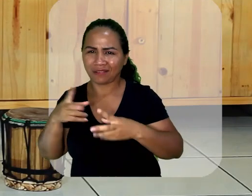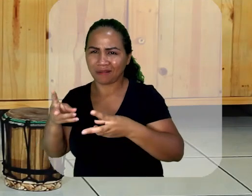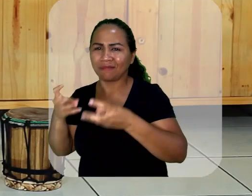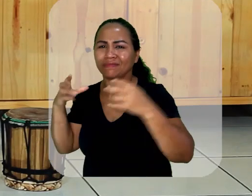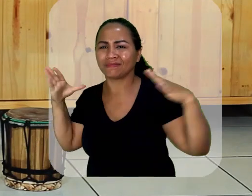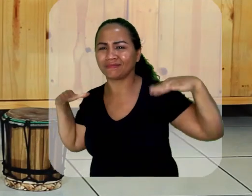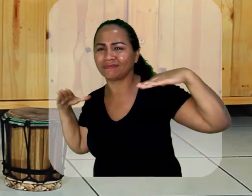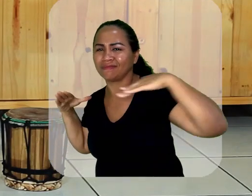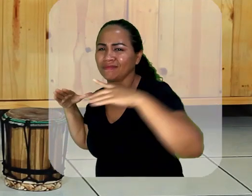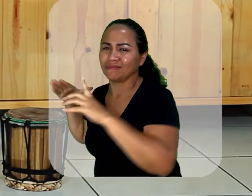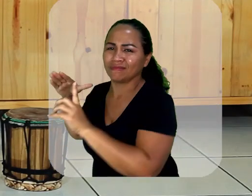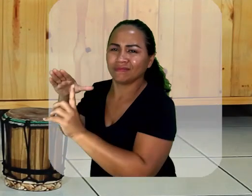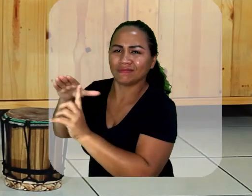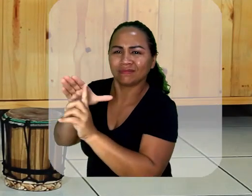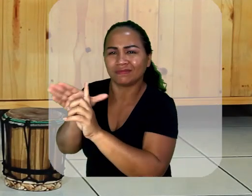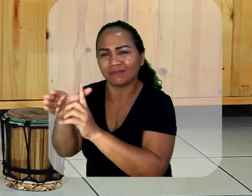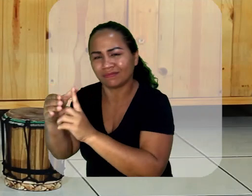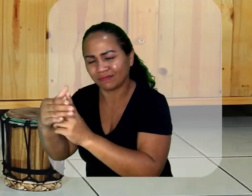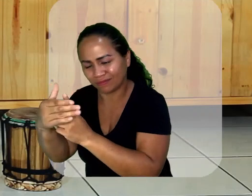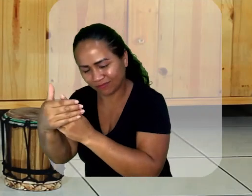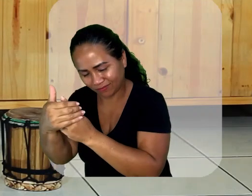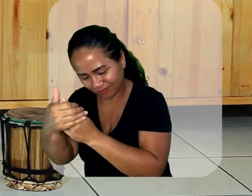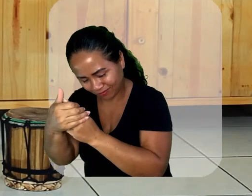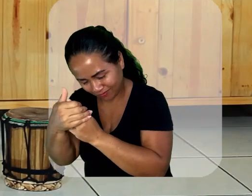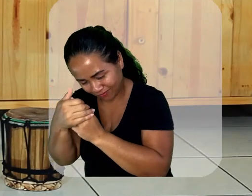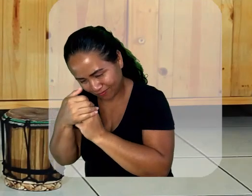Banguelas. Pernas.